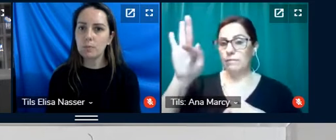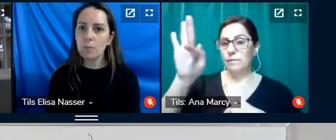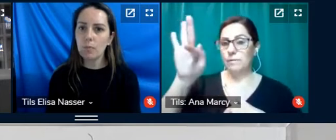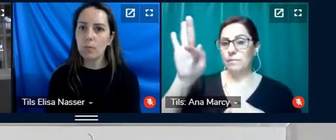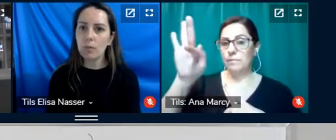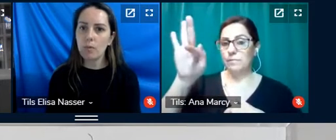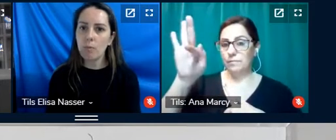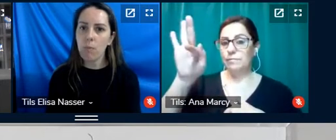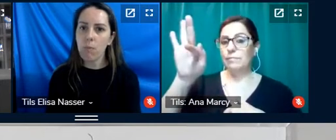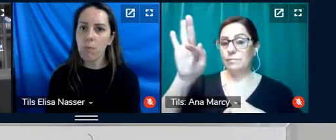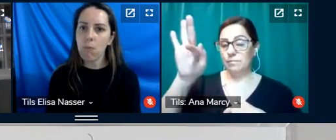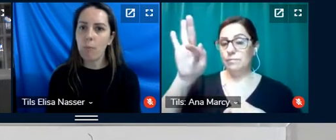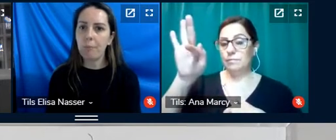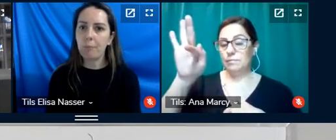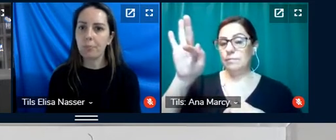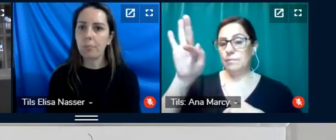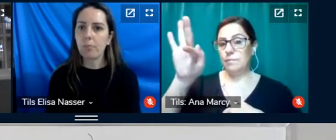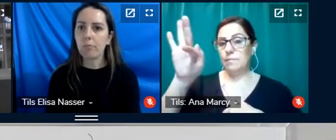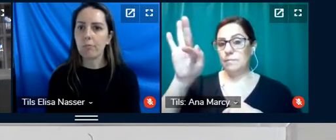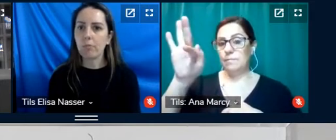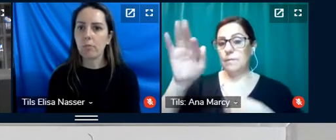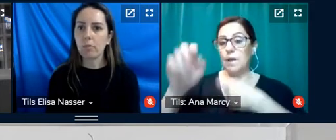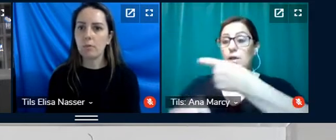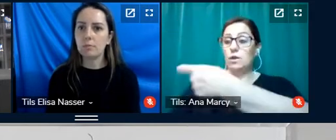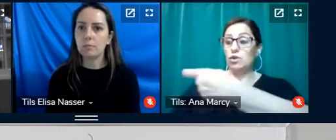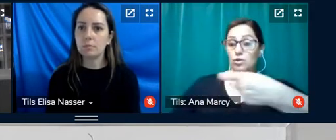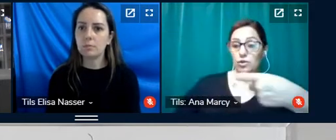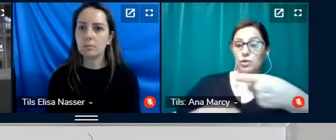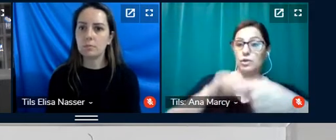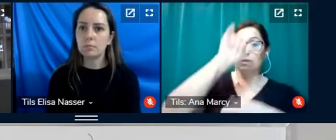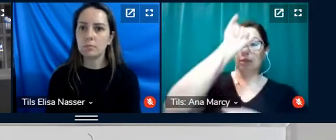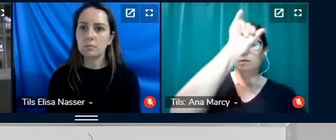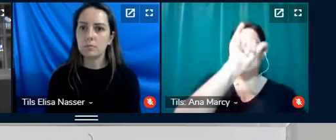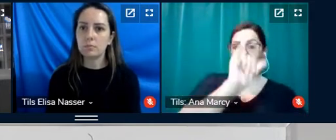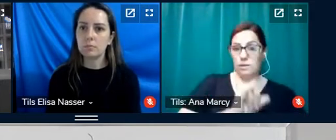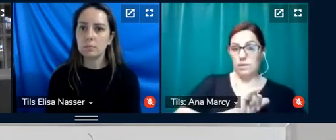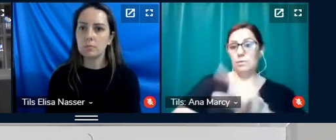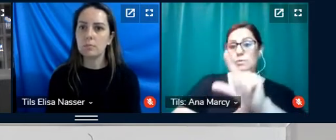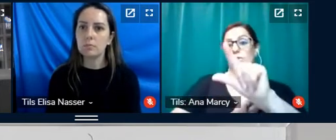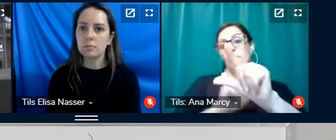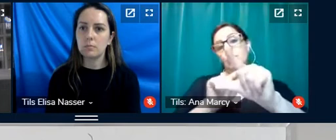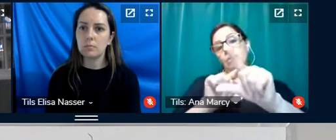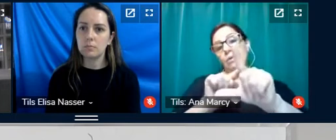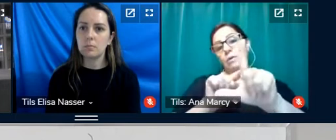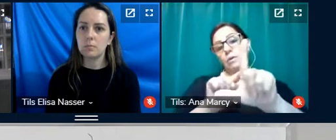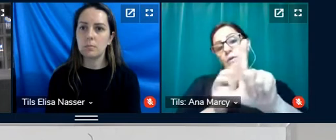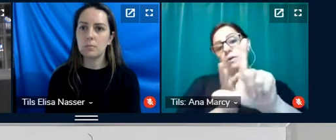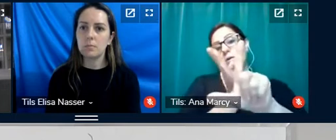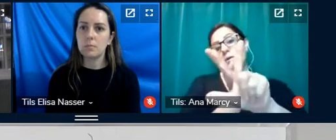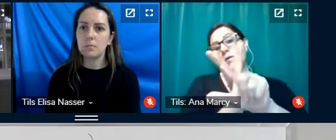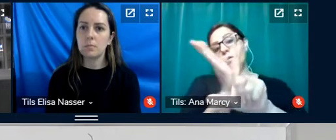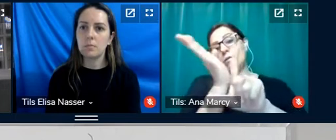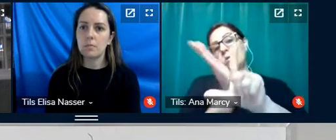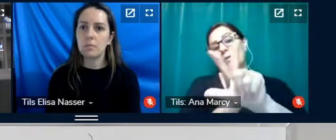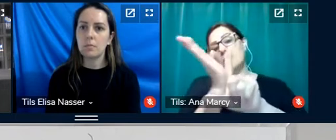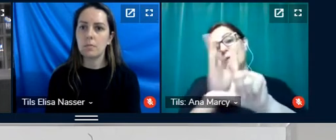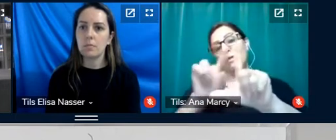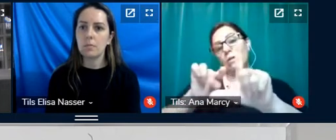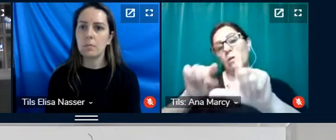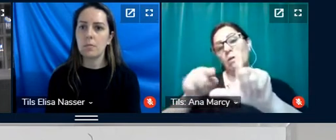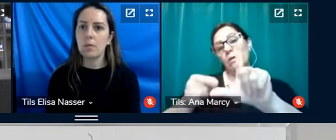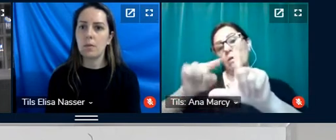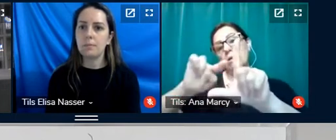tem uma intensidade, uma direção, que é dado pelo ângulo alfa, em função do eixo cartesiano,